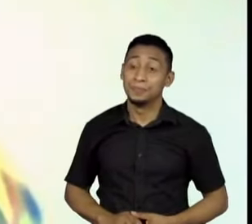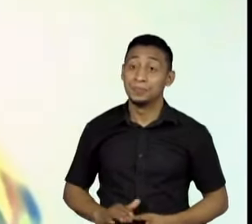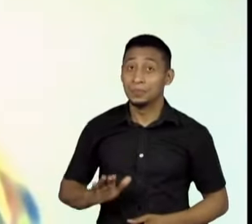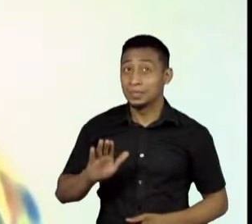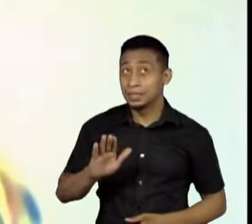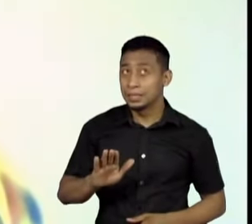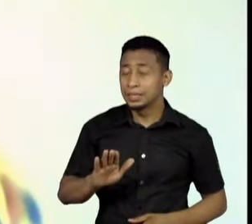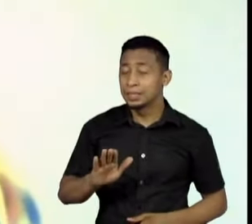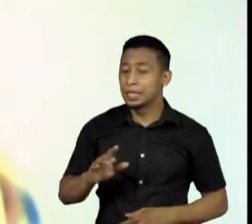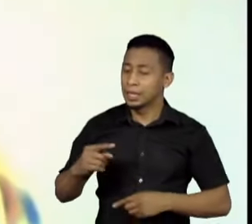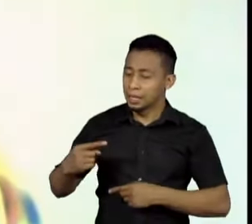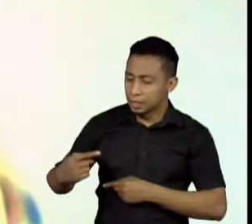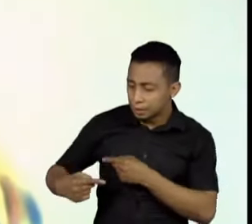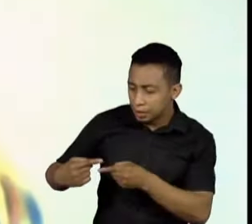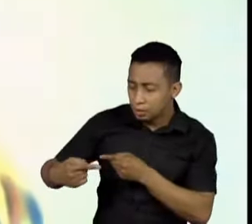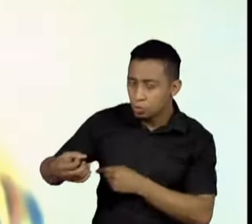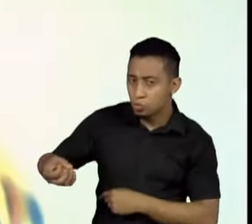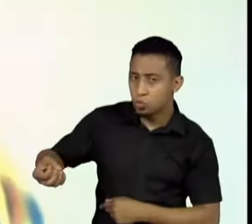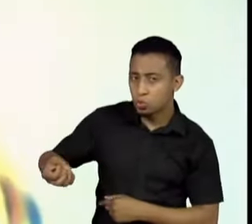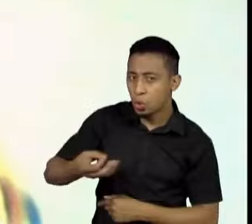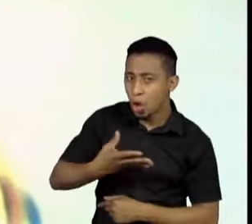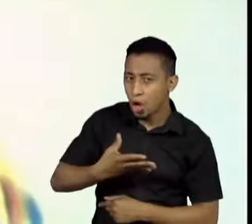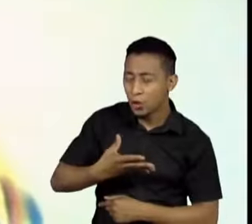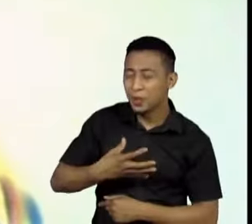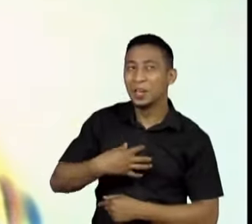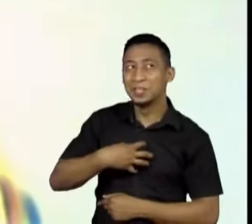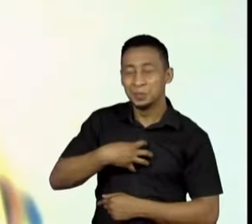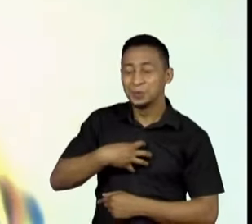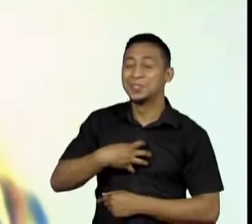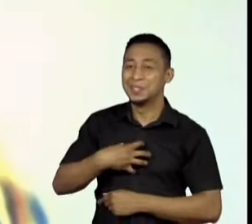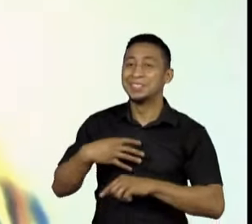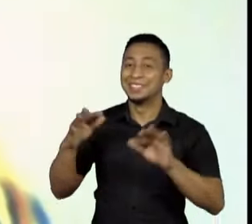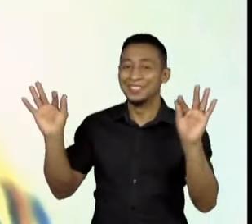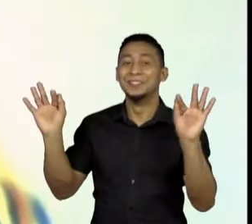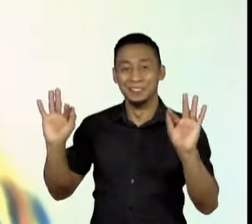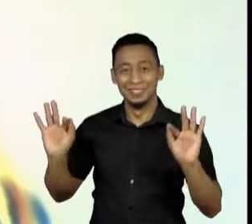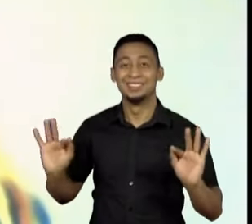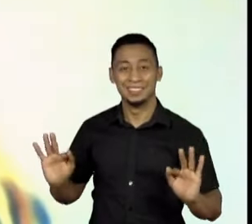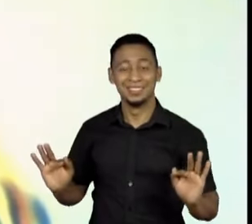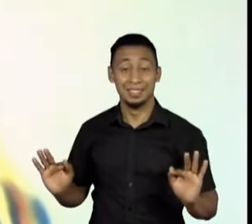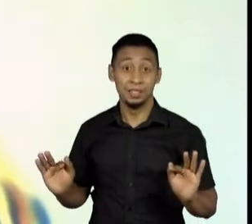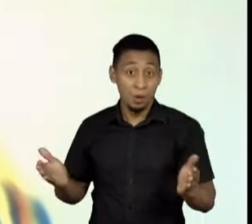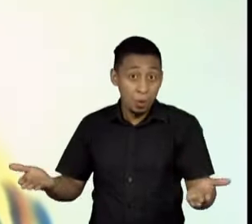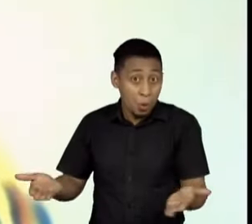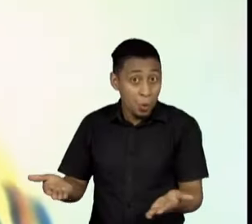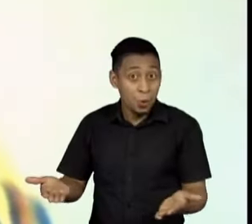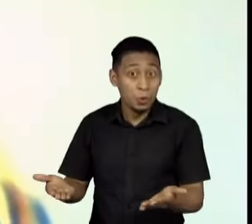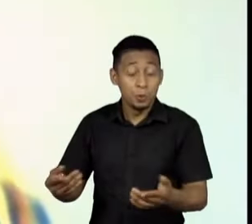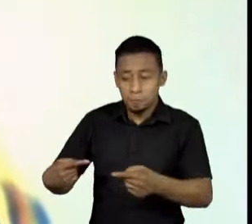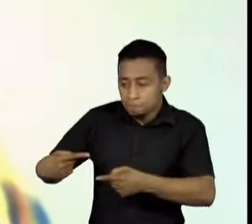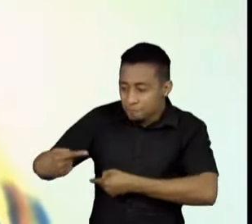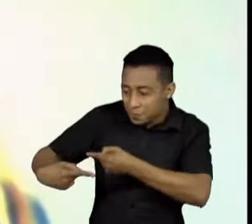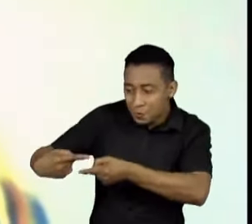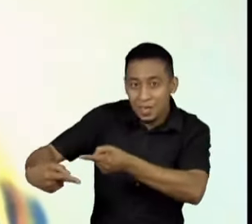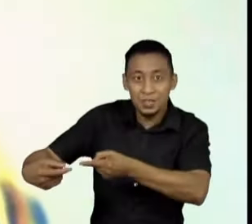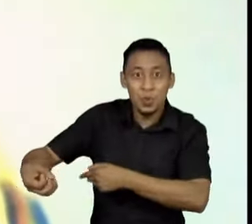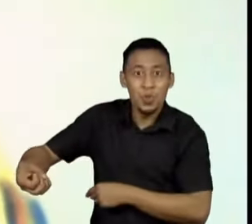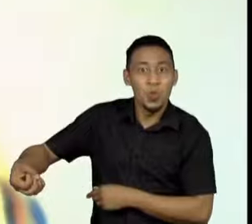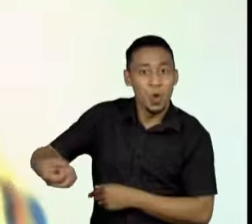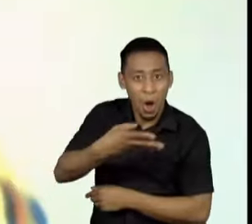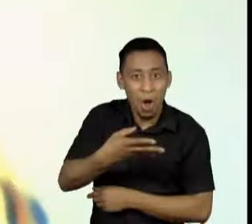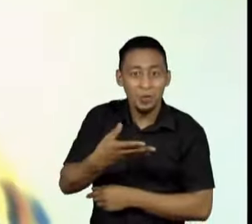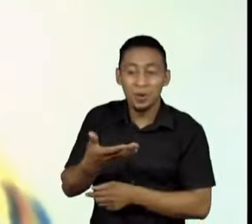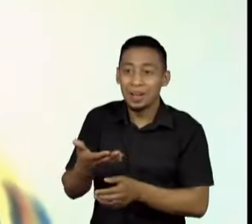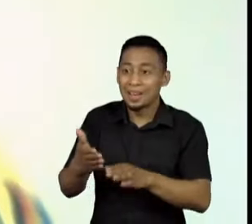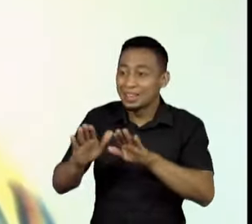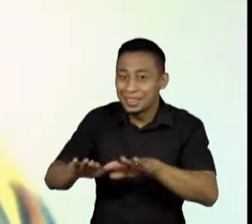A nova geração, eu fico muito feliz. Eu acho que nós hoje temos uma nova geração de estudantes,